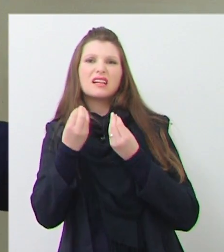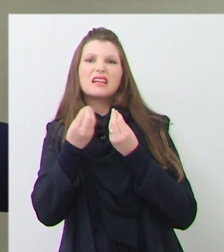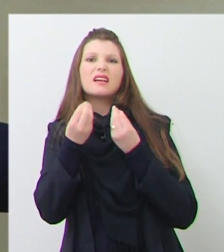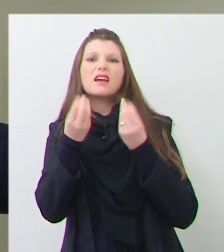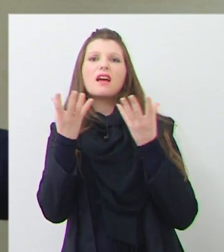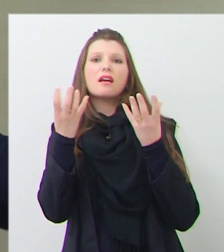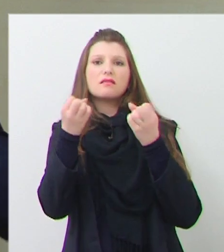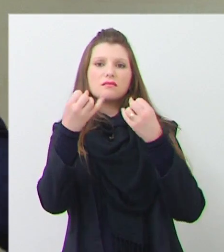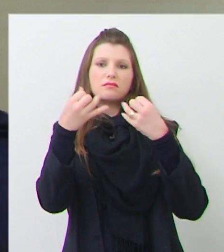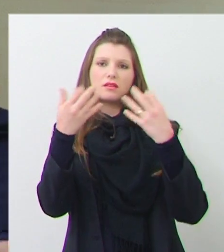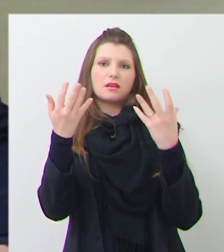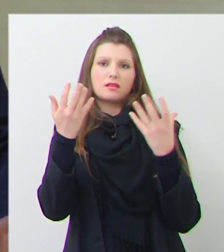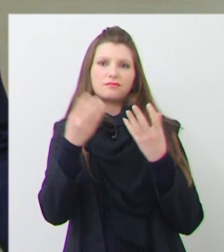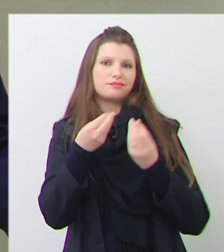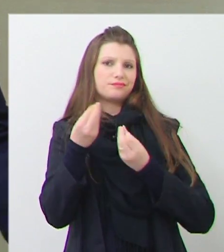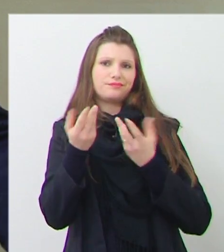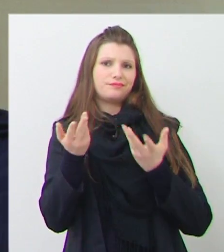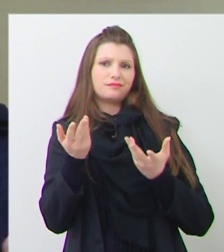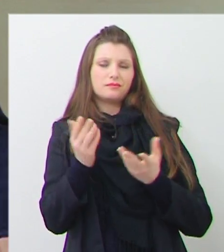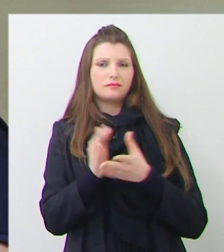quê? Olha,